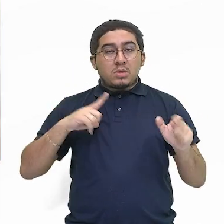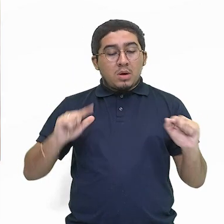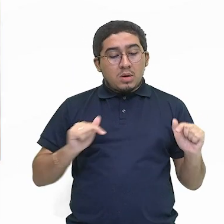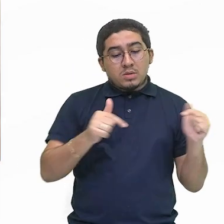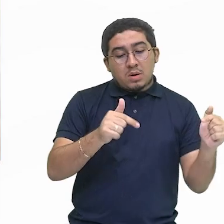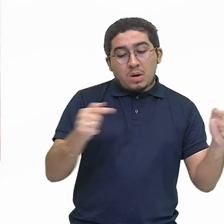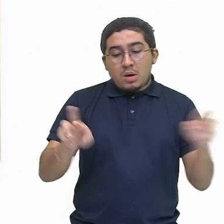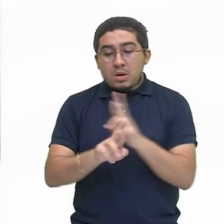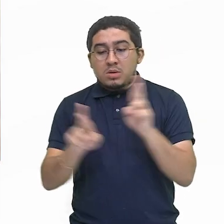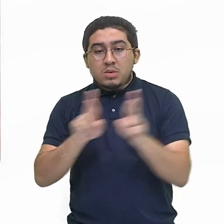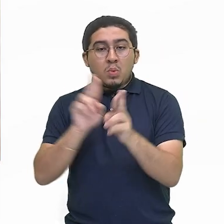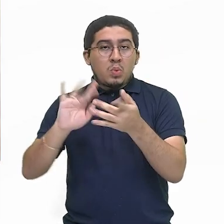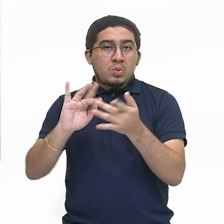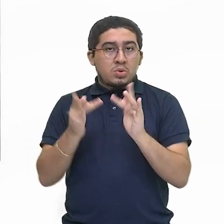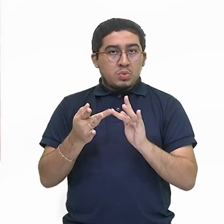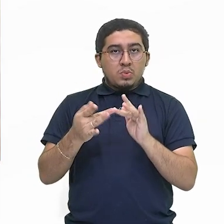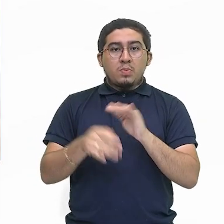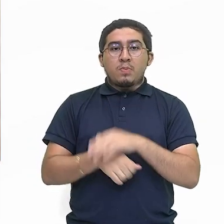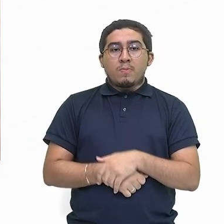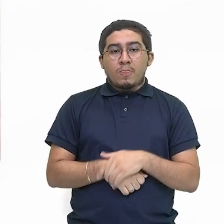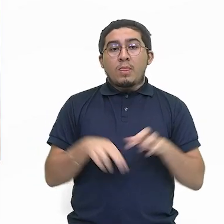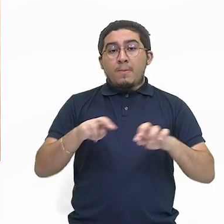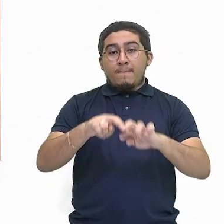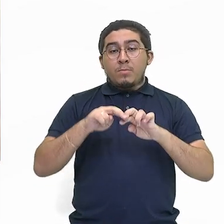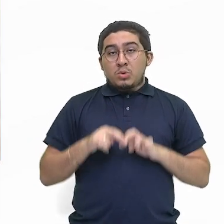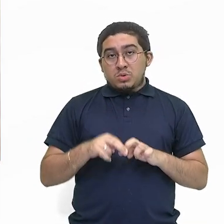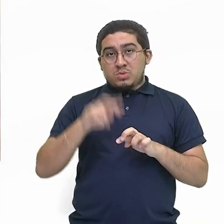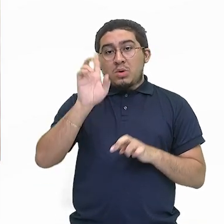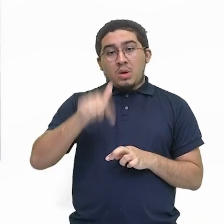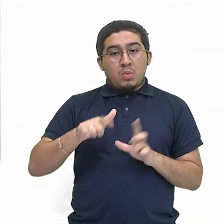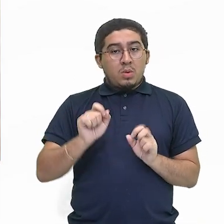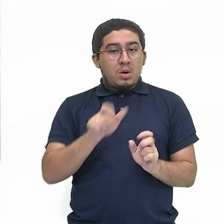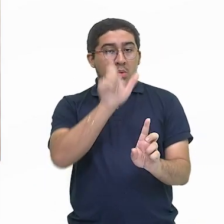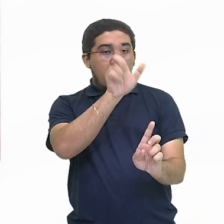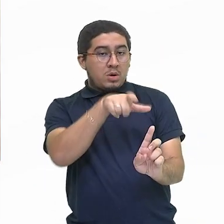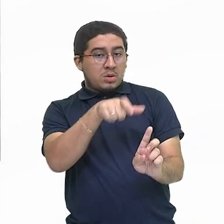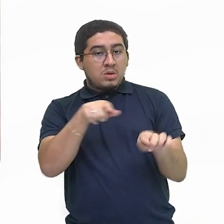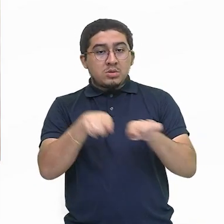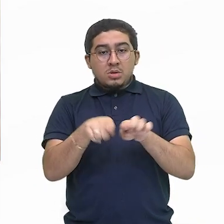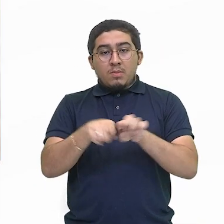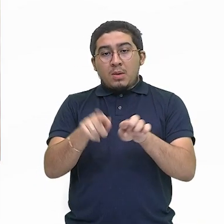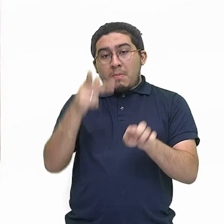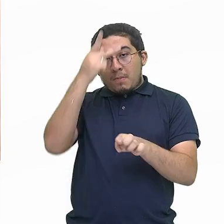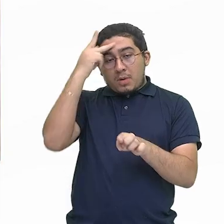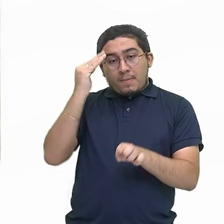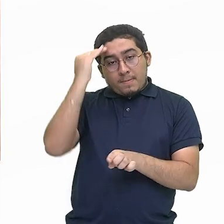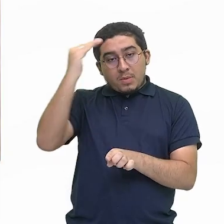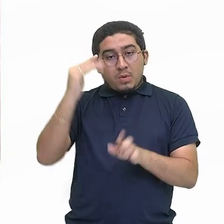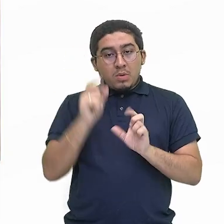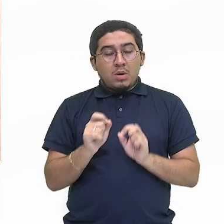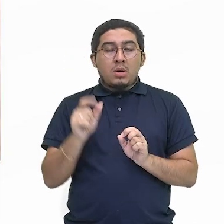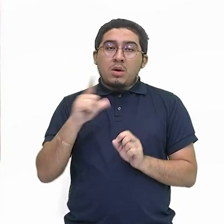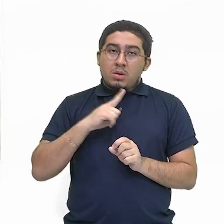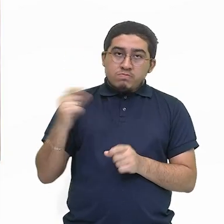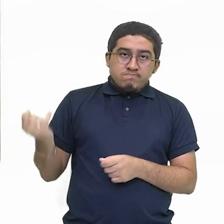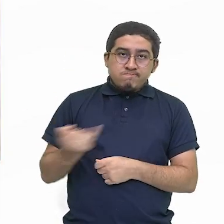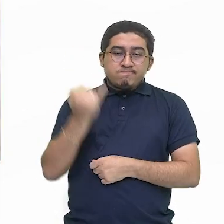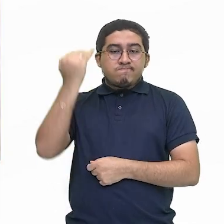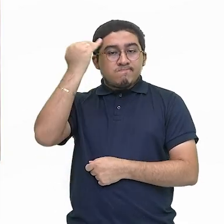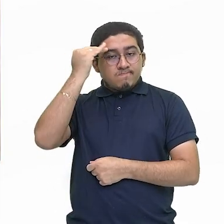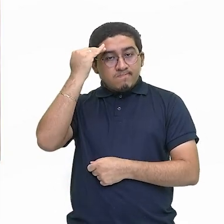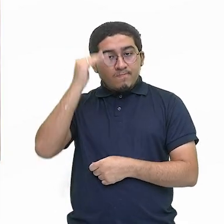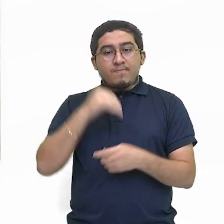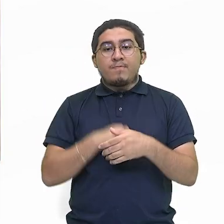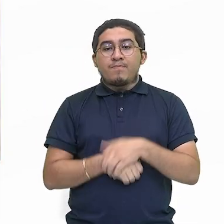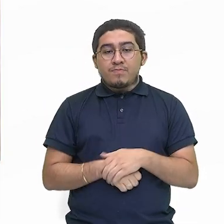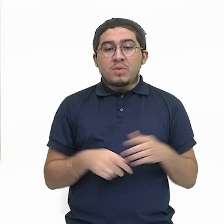em relação ao contexto. Nesta abordagem, o agente, isto é, o sujeito, é central para a compreensão,